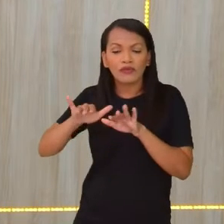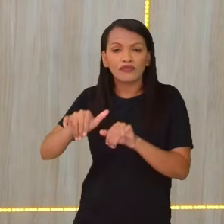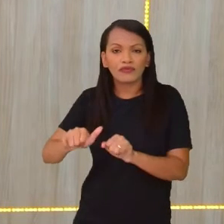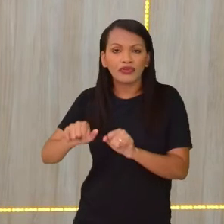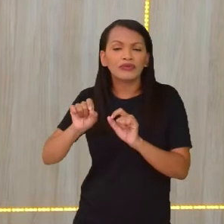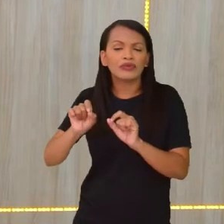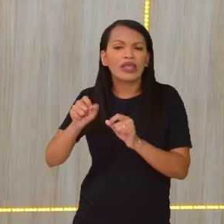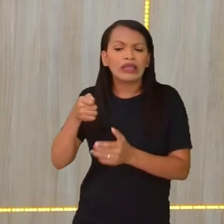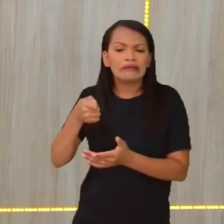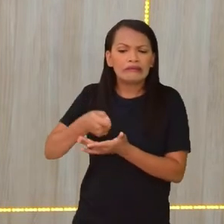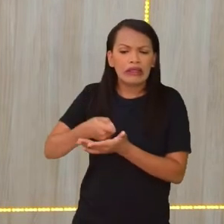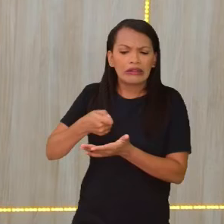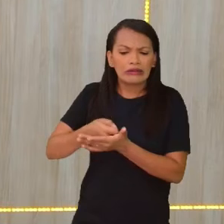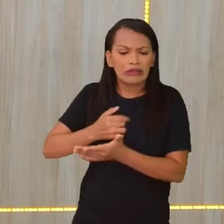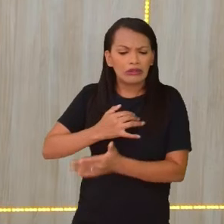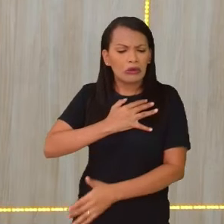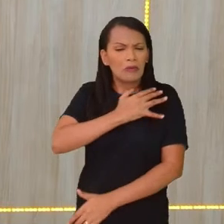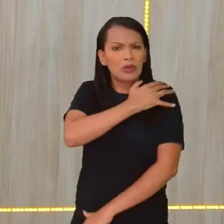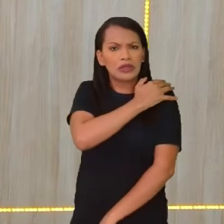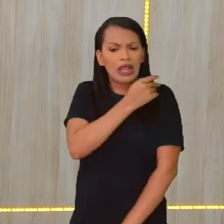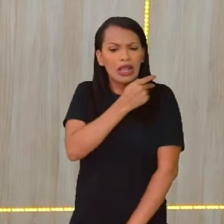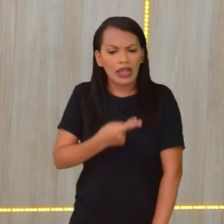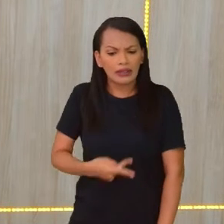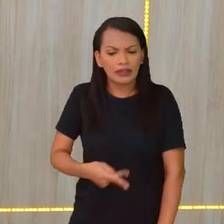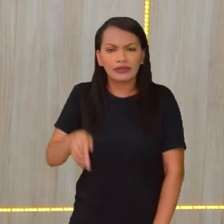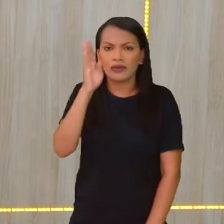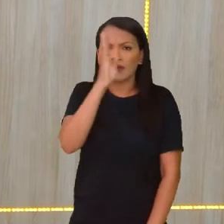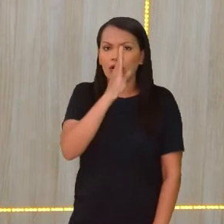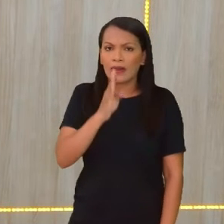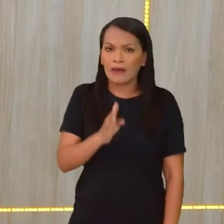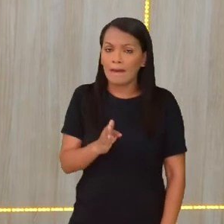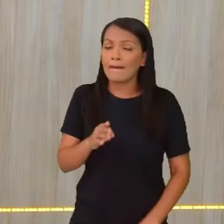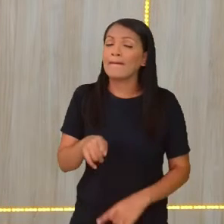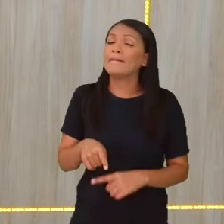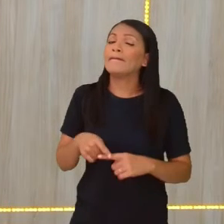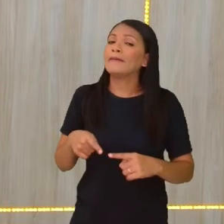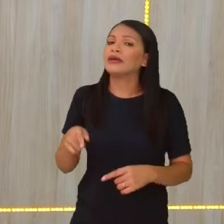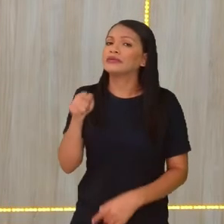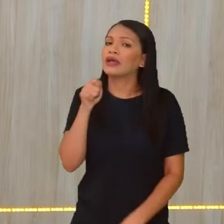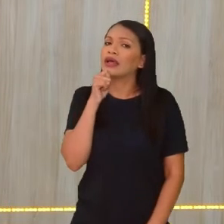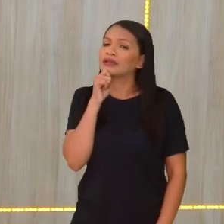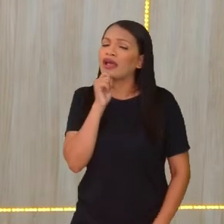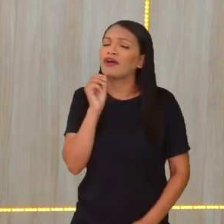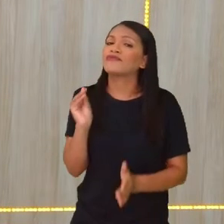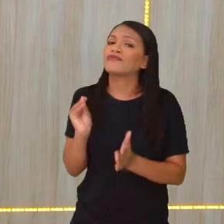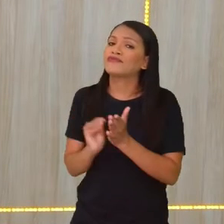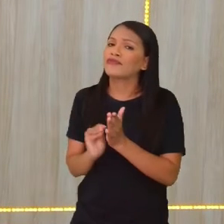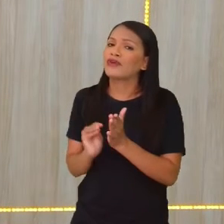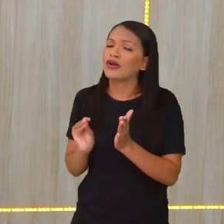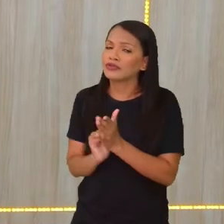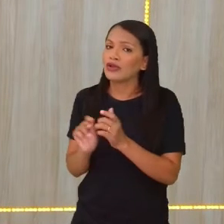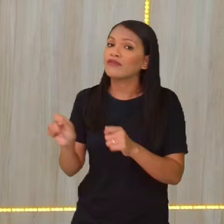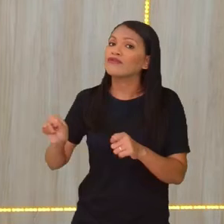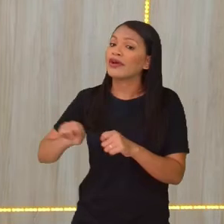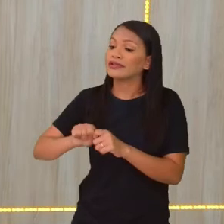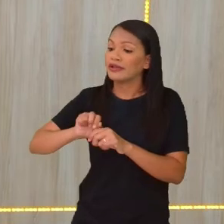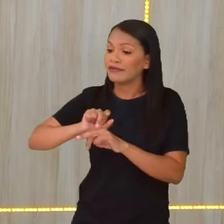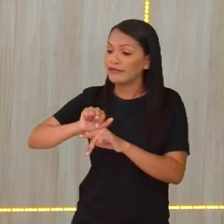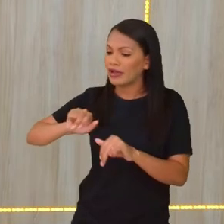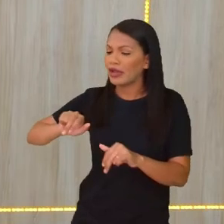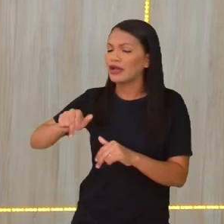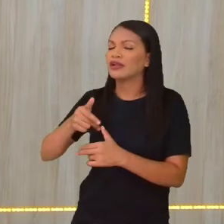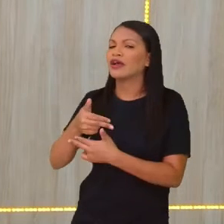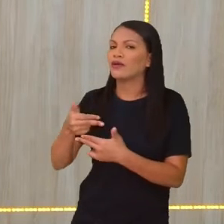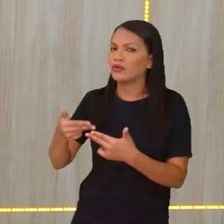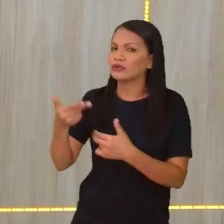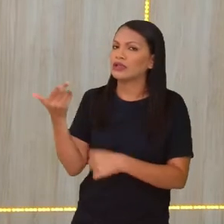ditadura militar no Brasil, mas isso ainda não se efetivou na prática, né, e a população negra sofre com